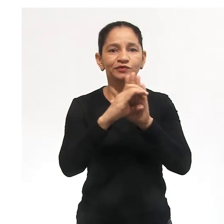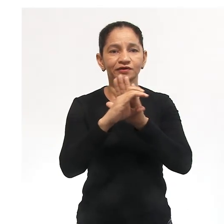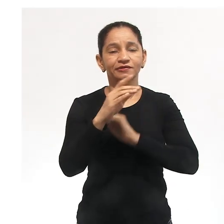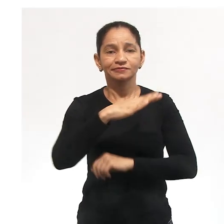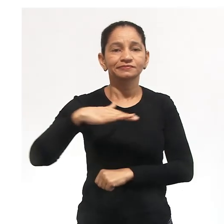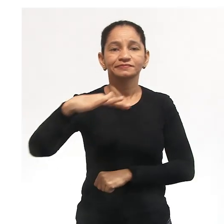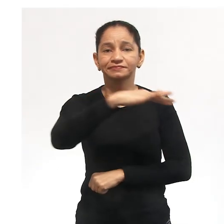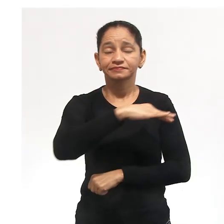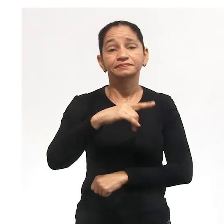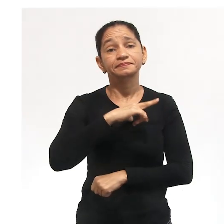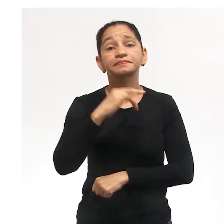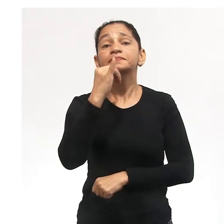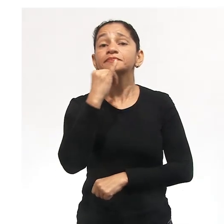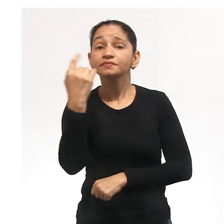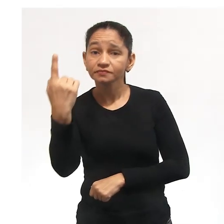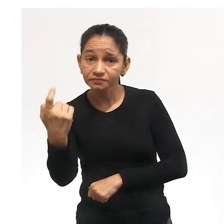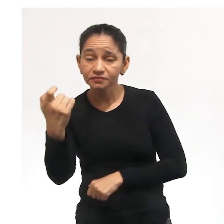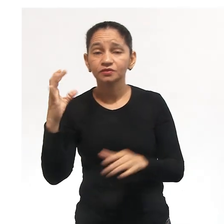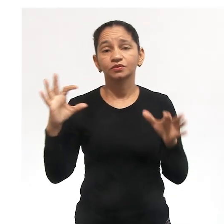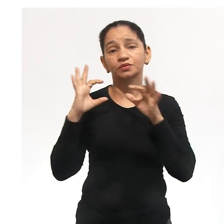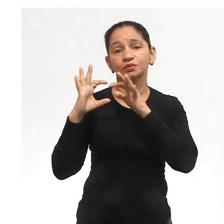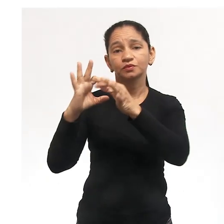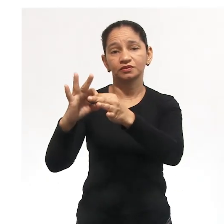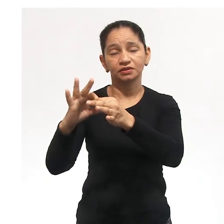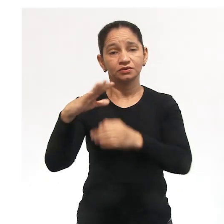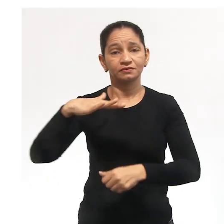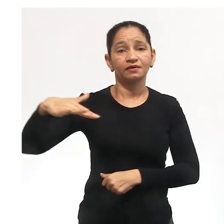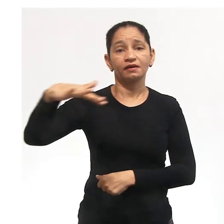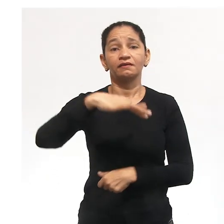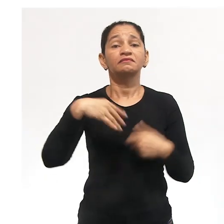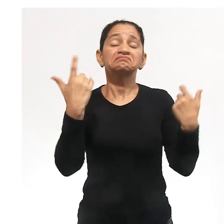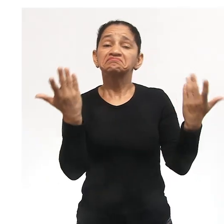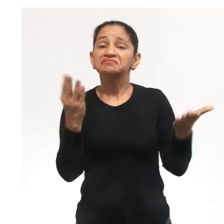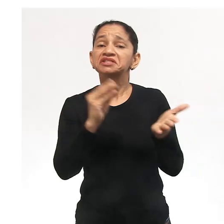é um exemplo de um contexto e de